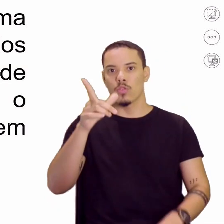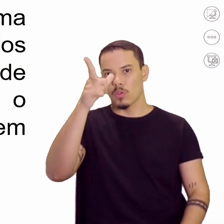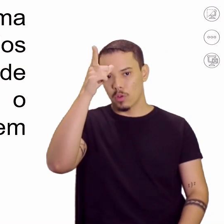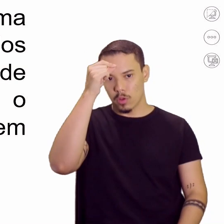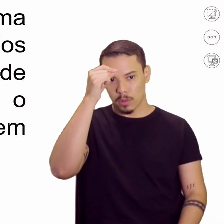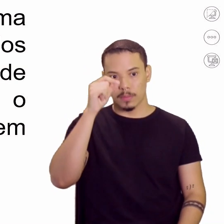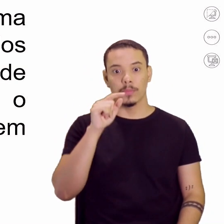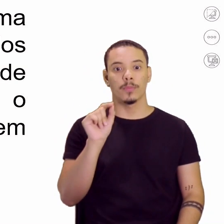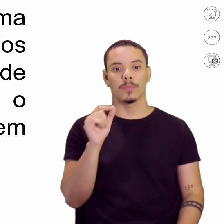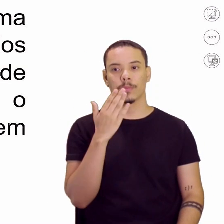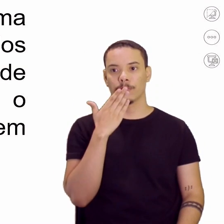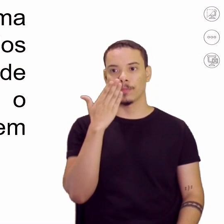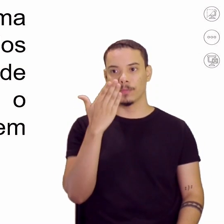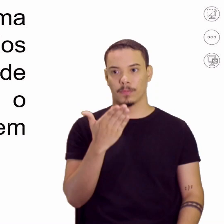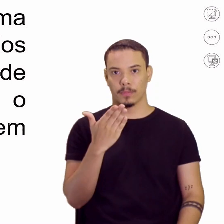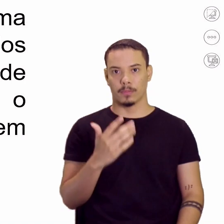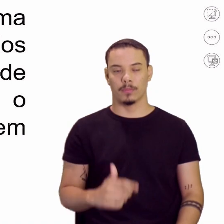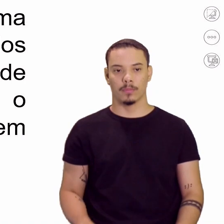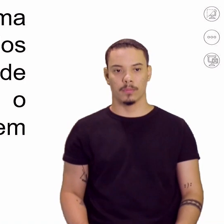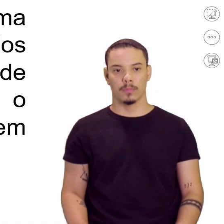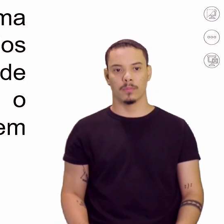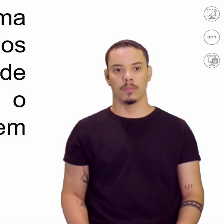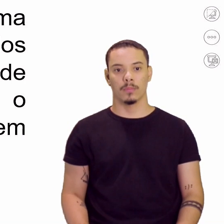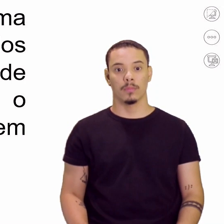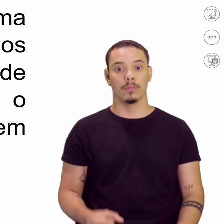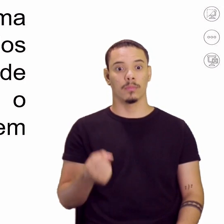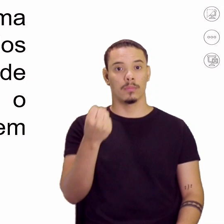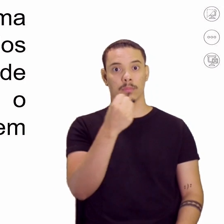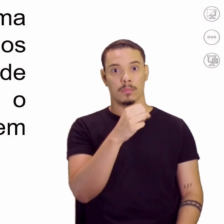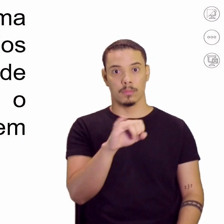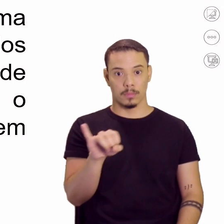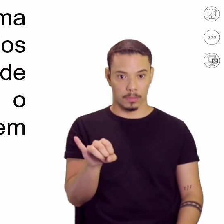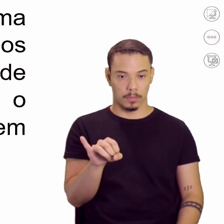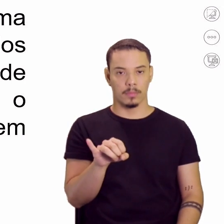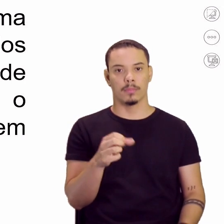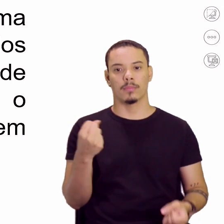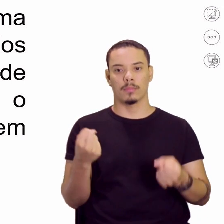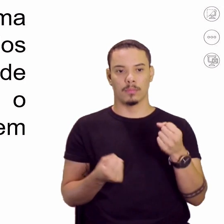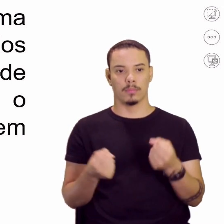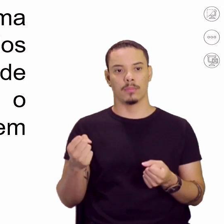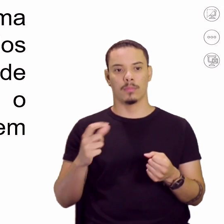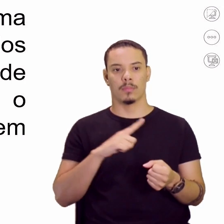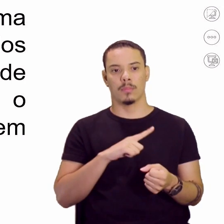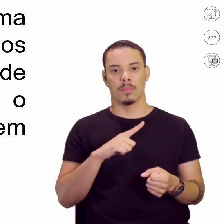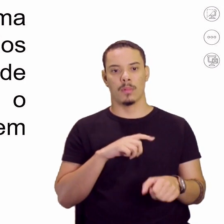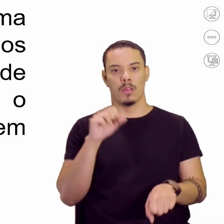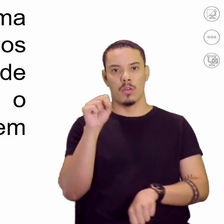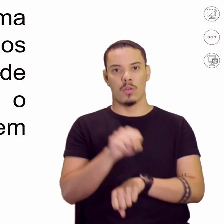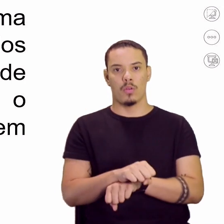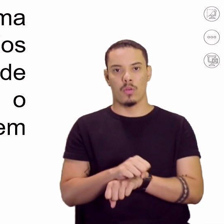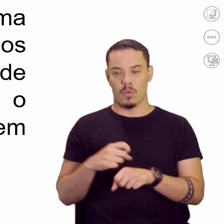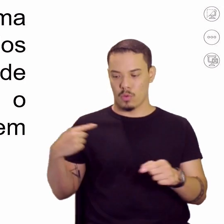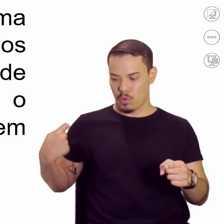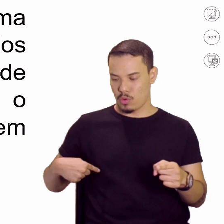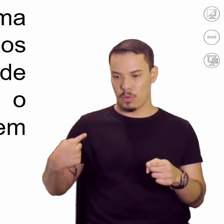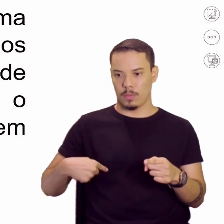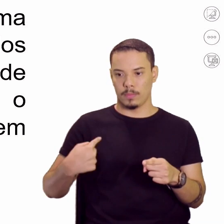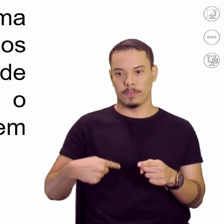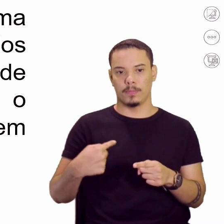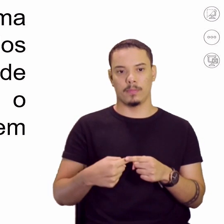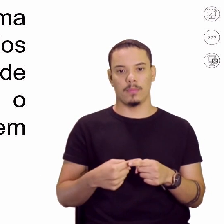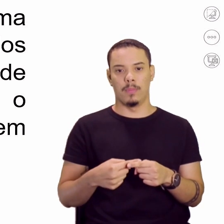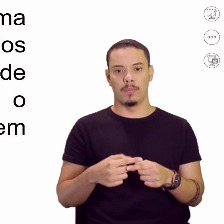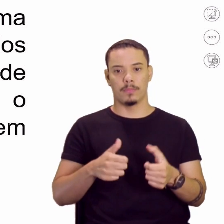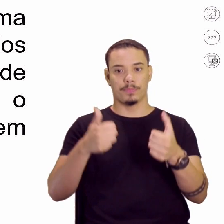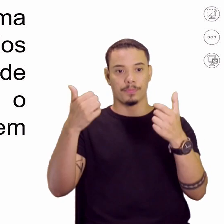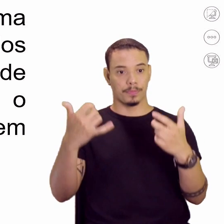vamos ver o que ele está pedindo ali. Olha só. Supondo que o automóvel tenha uma desaceleração constante, determine